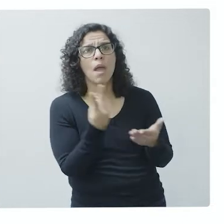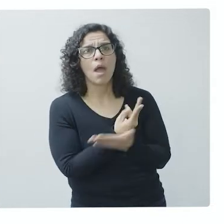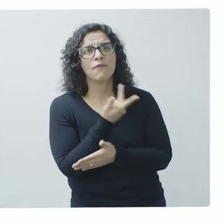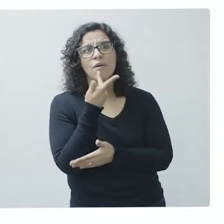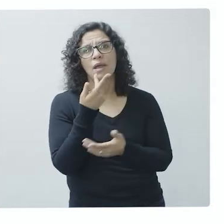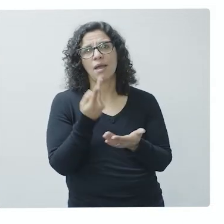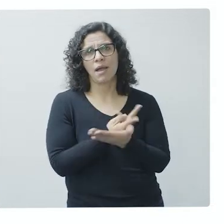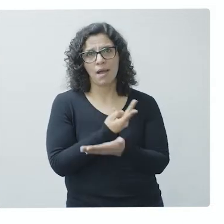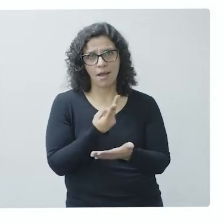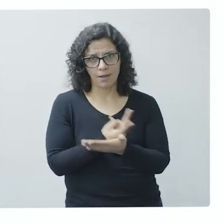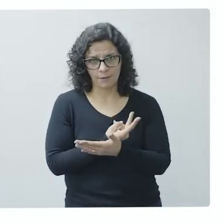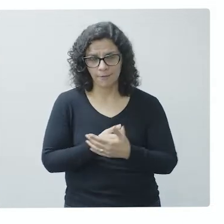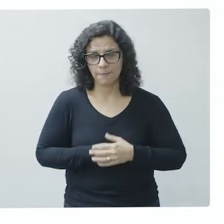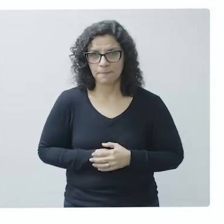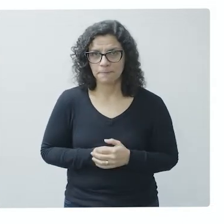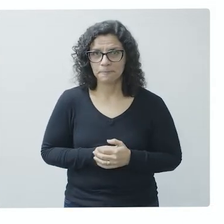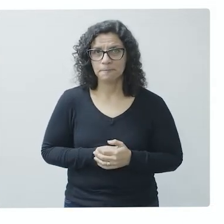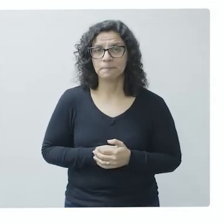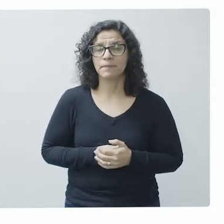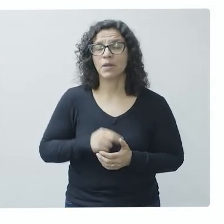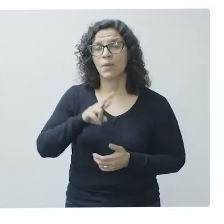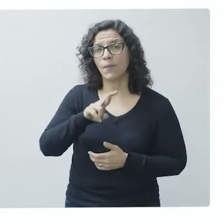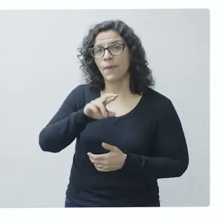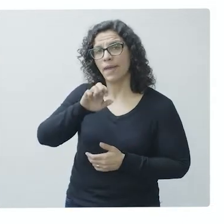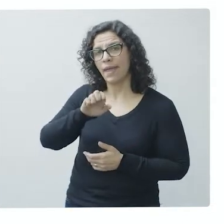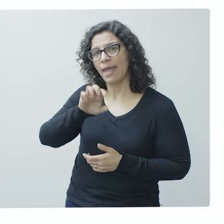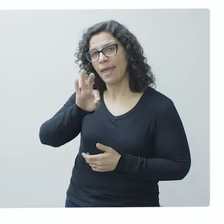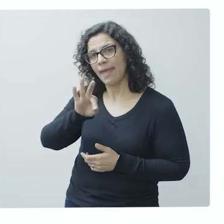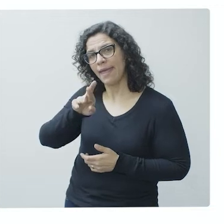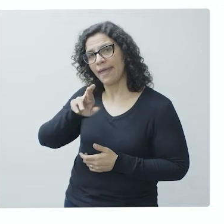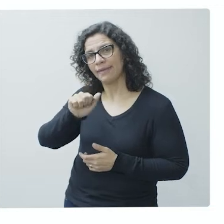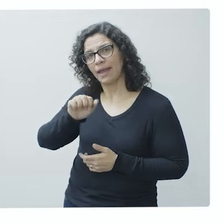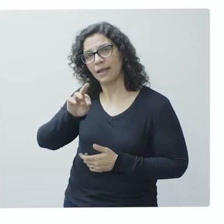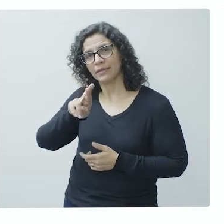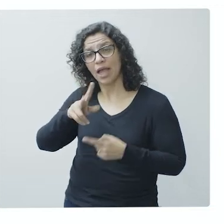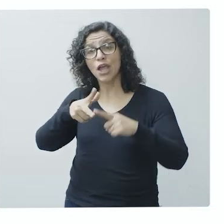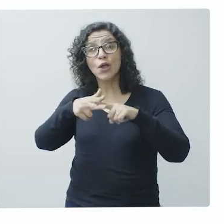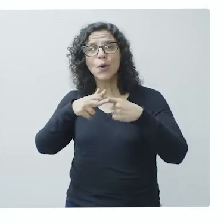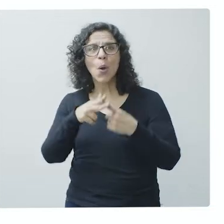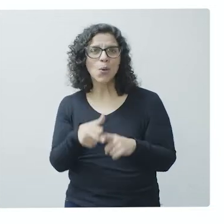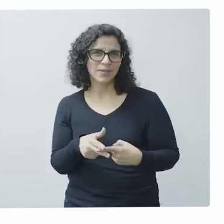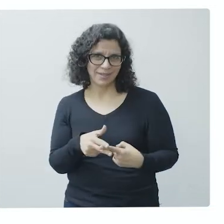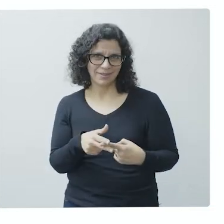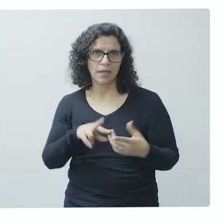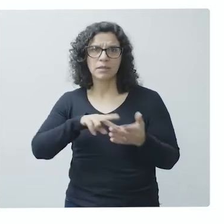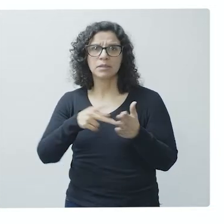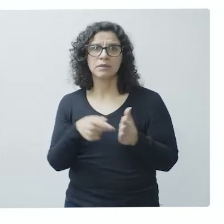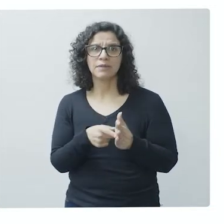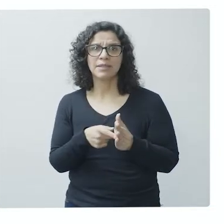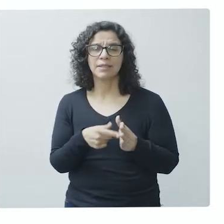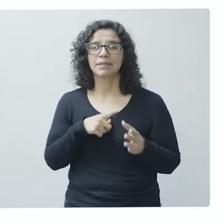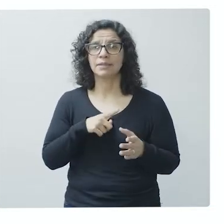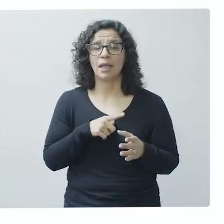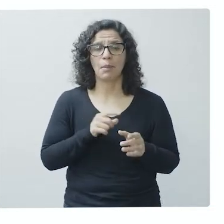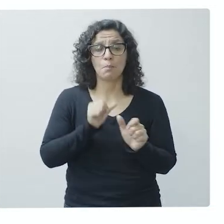por engano. Então, como exemplo, retratou o argumento. Ok,